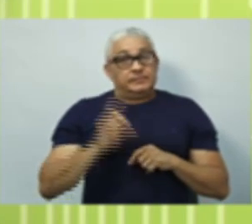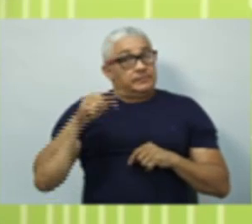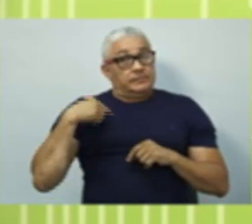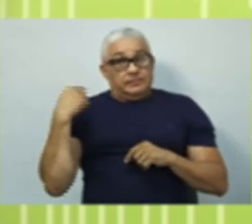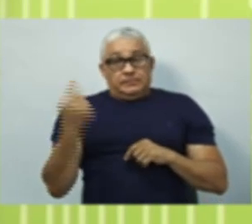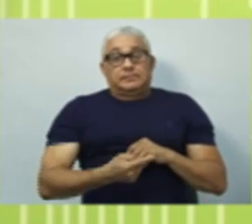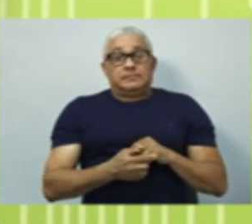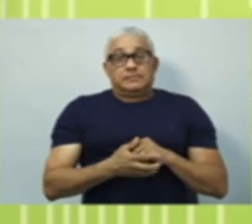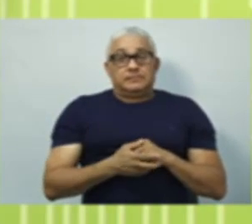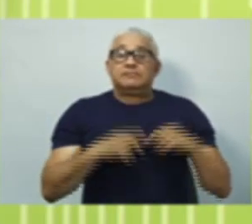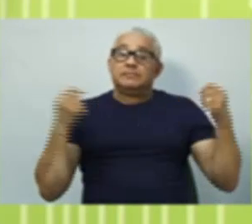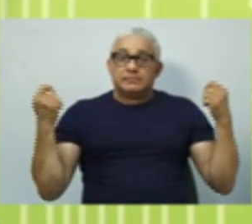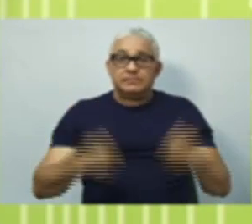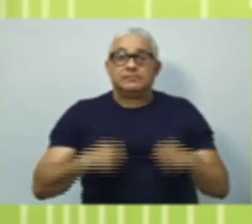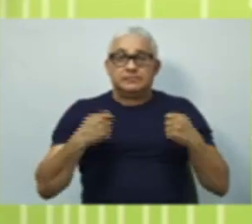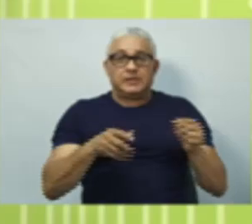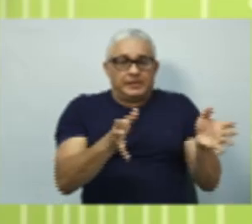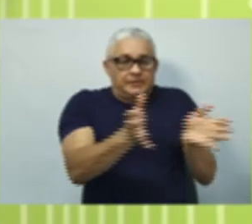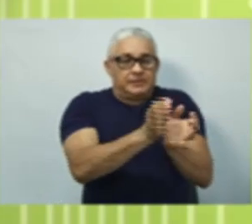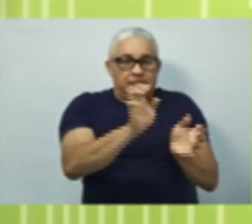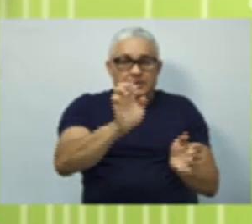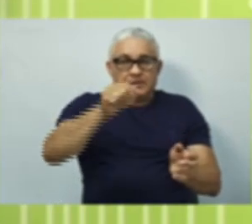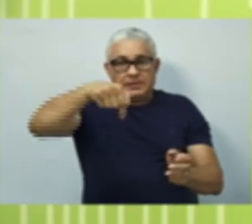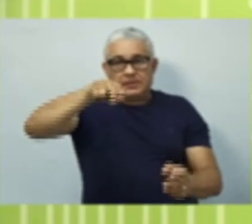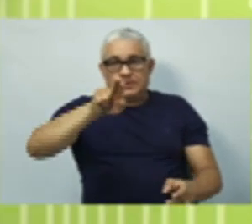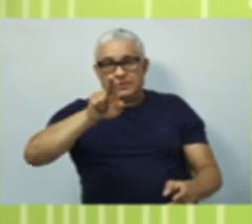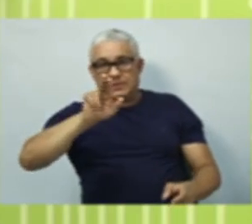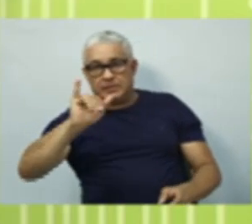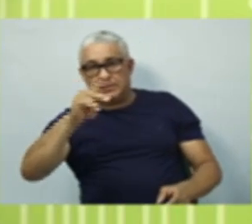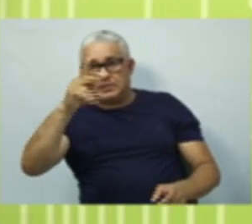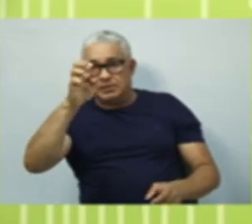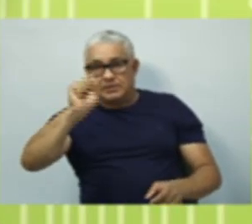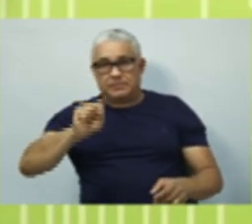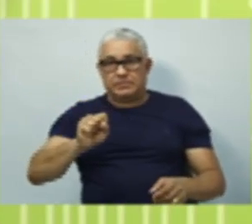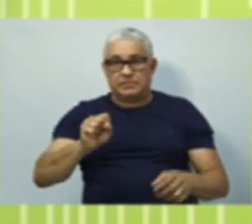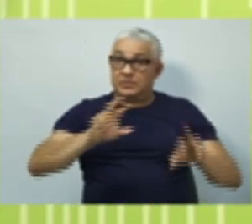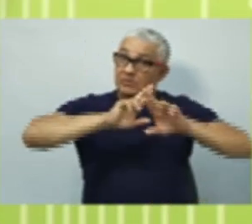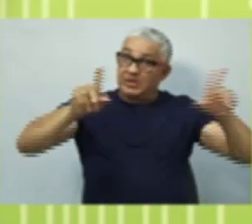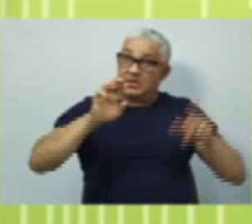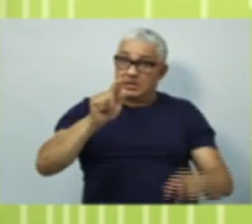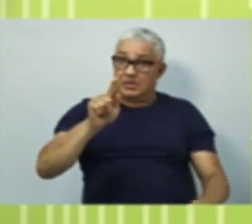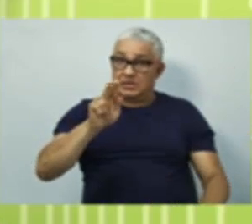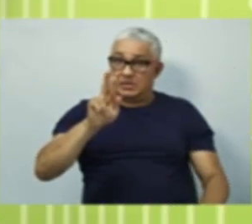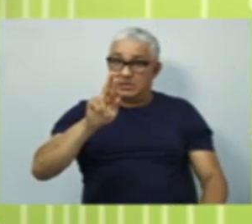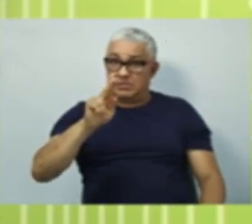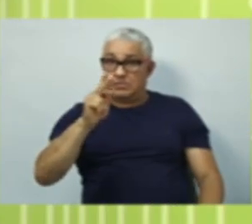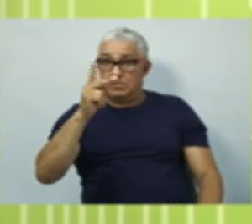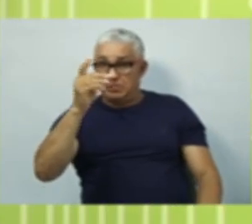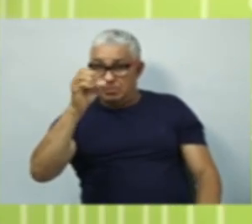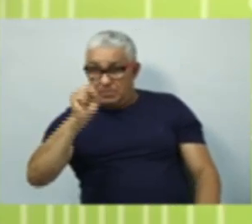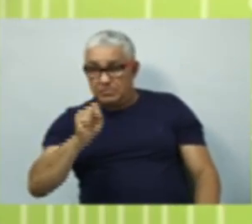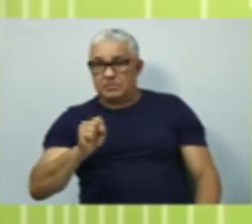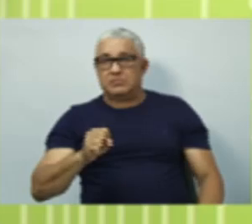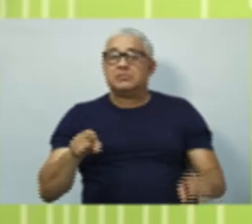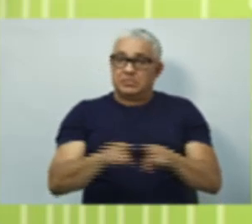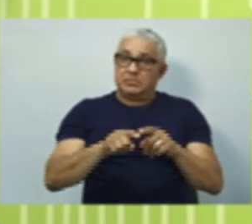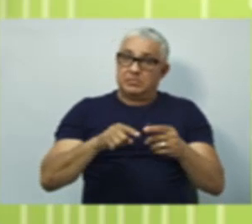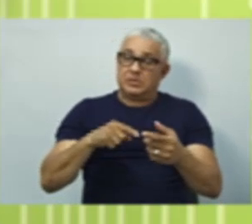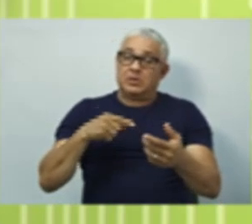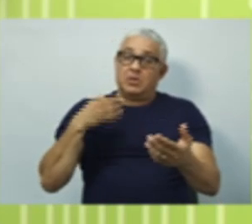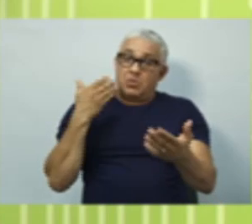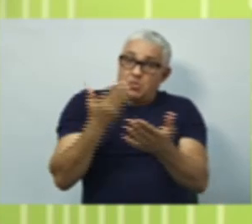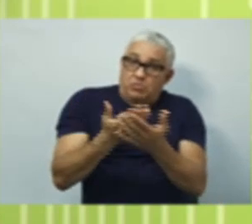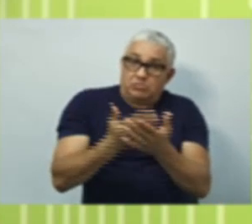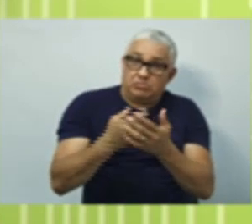nós precisamos de equipes e não de grupos, como nós falamos nas nossas últimas aulas, e nós vamos relembrar também aqui lá